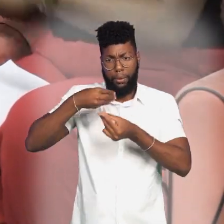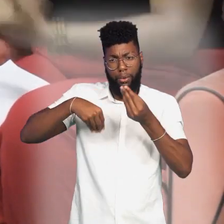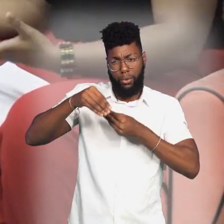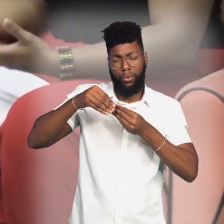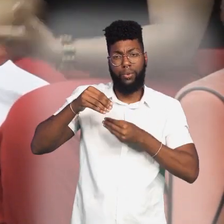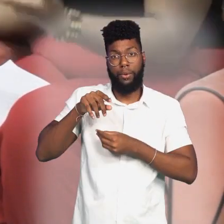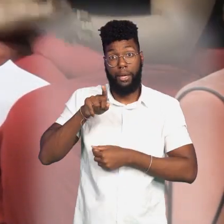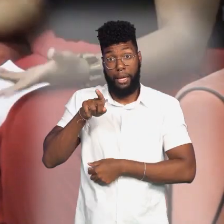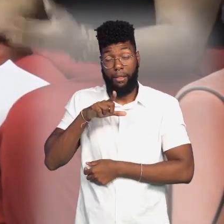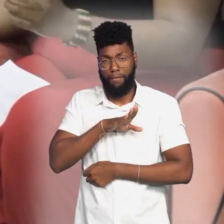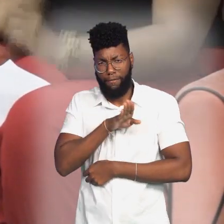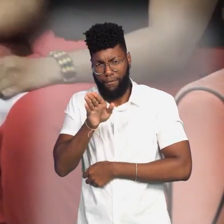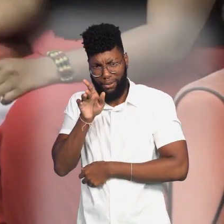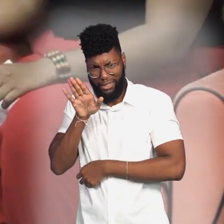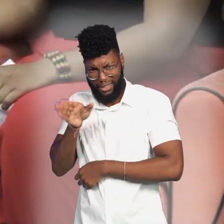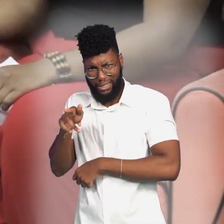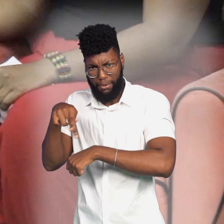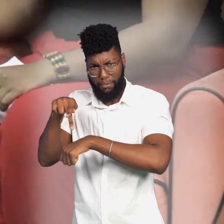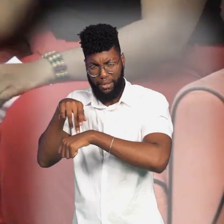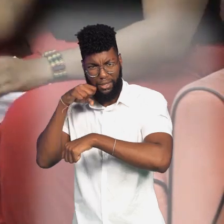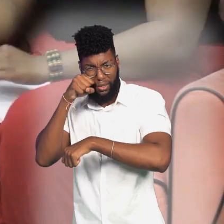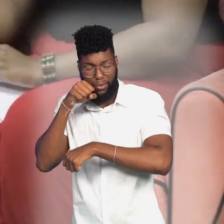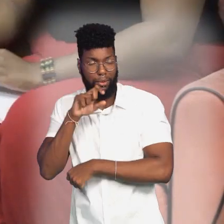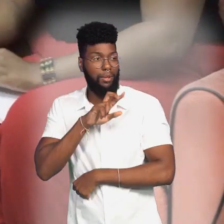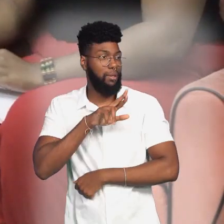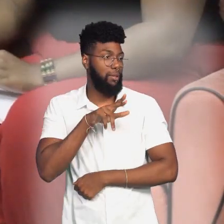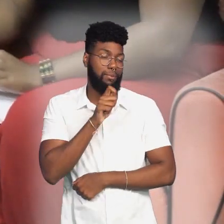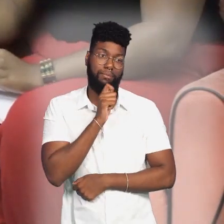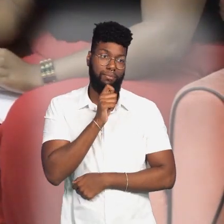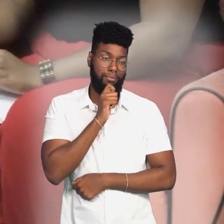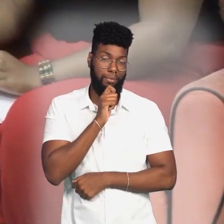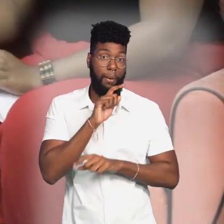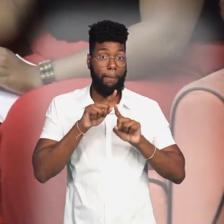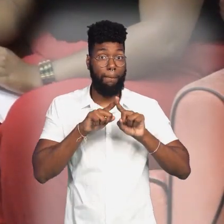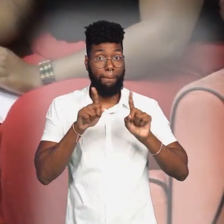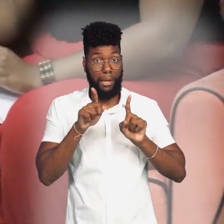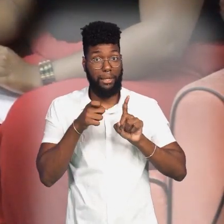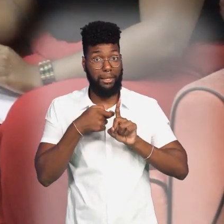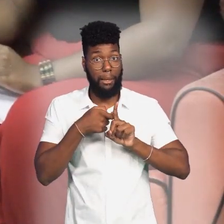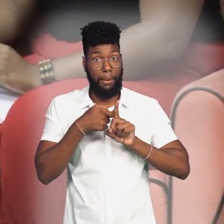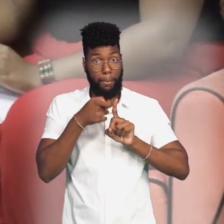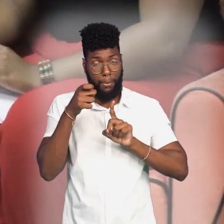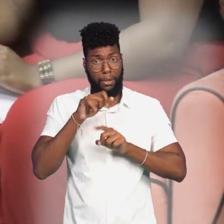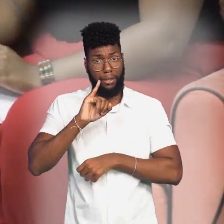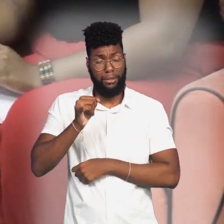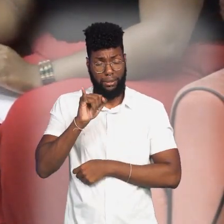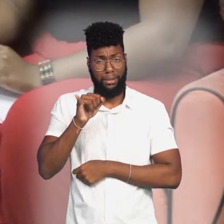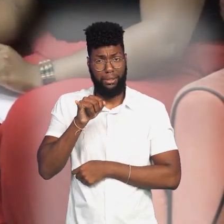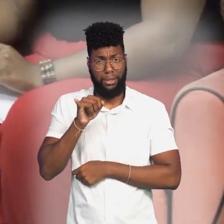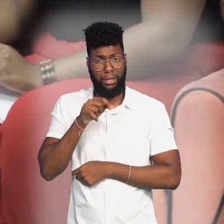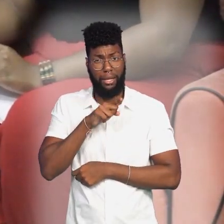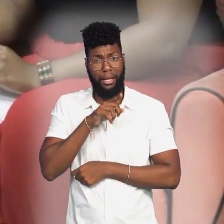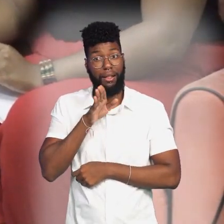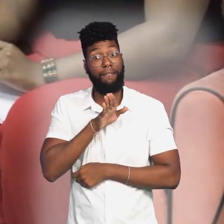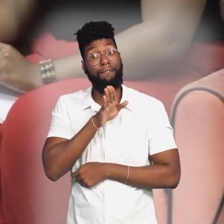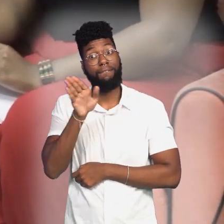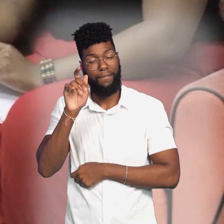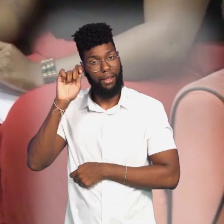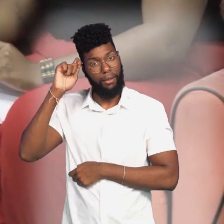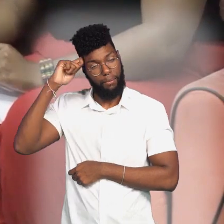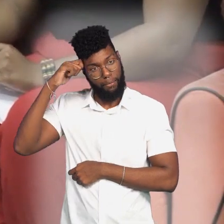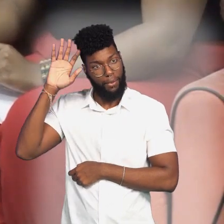lá? Ela não? já foi. Não, ainda não. exato. Aliás, agora em janeiro ele está indo para Cape Town, África do